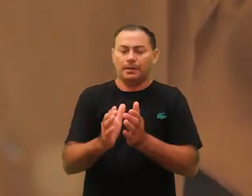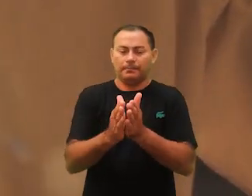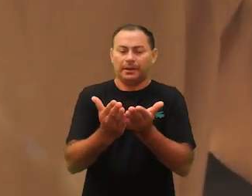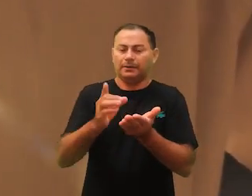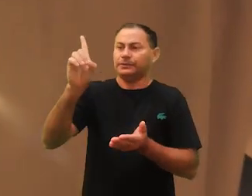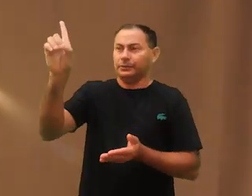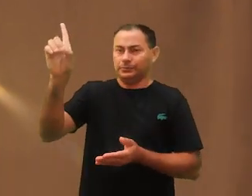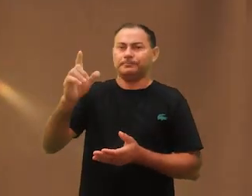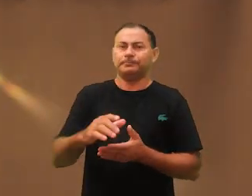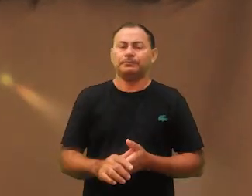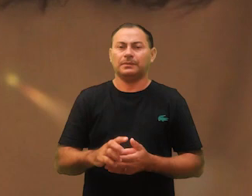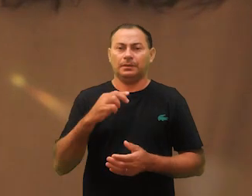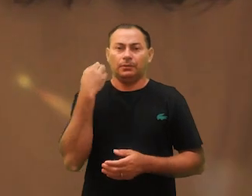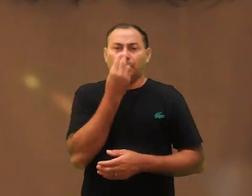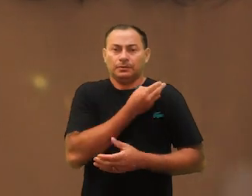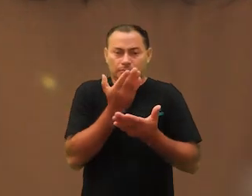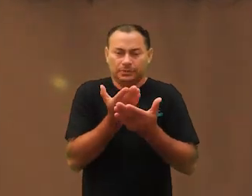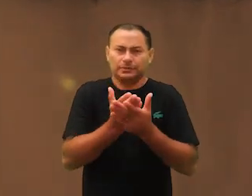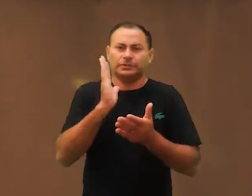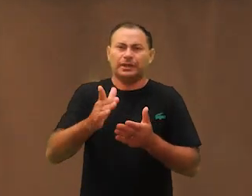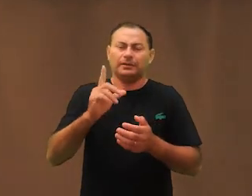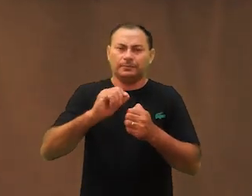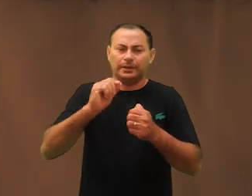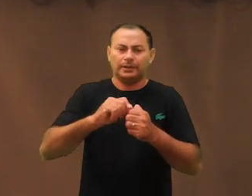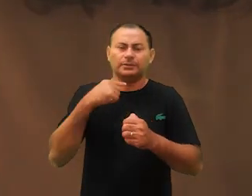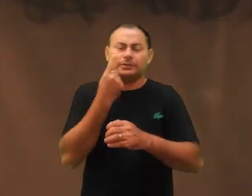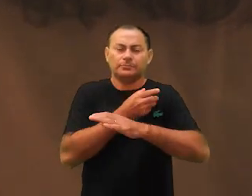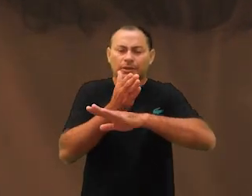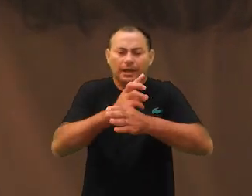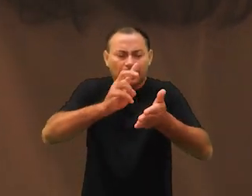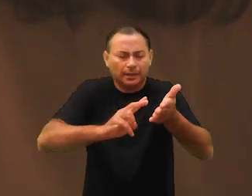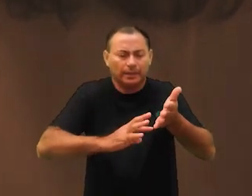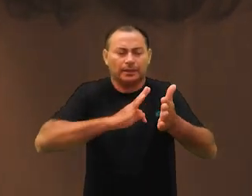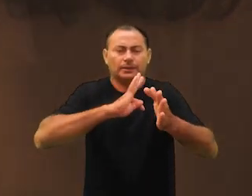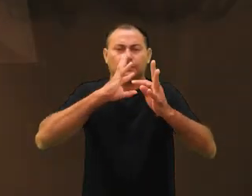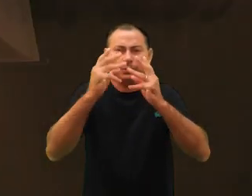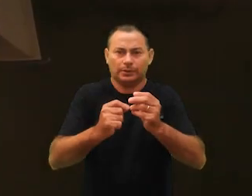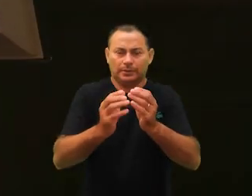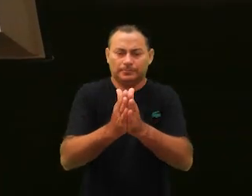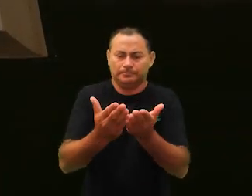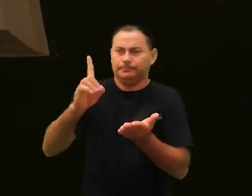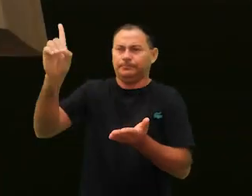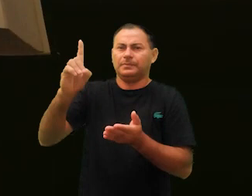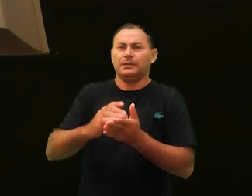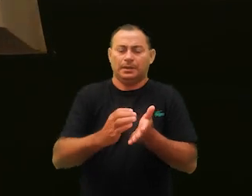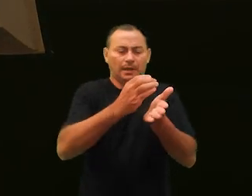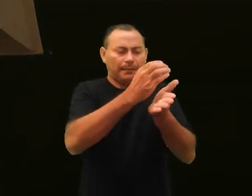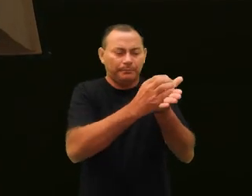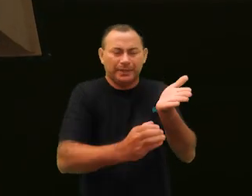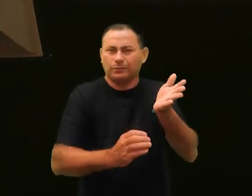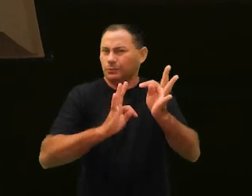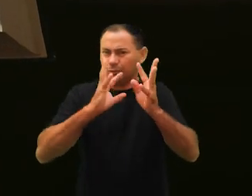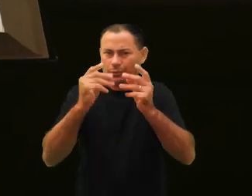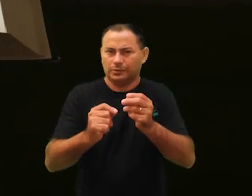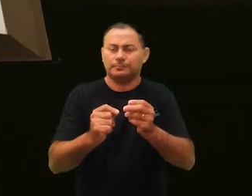a Palavra de Deus. Nossa viagem já tem nos levado por toda a Bíblia Sagrada. Temos estudado a Bíblia capítulo